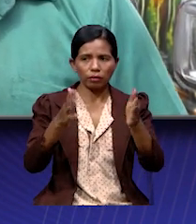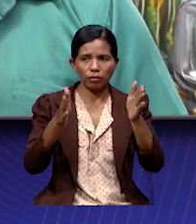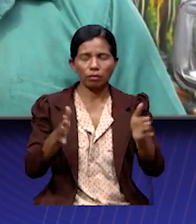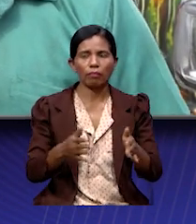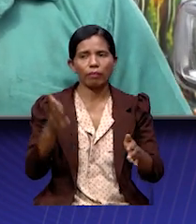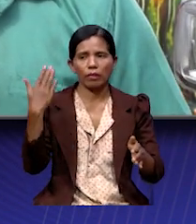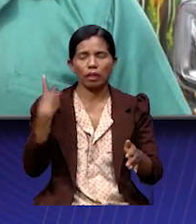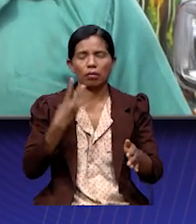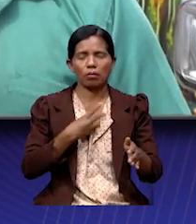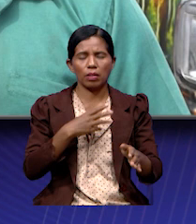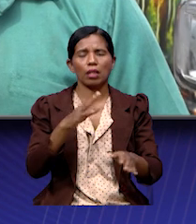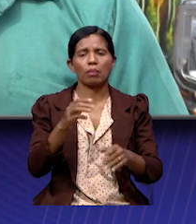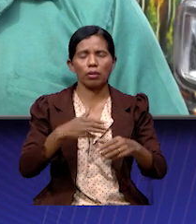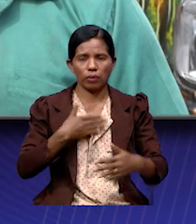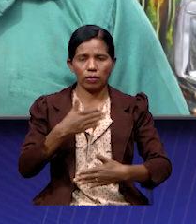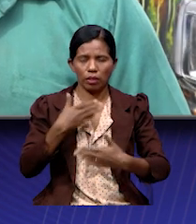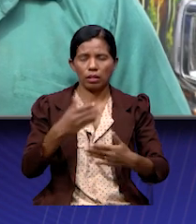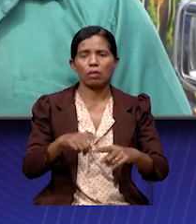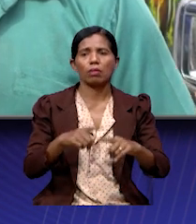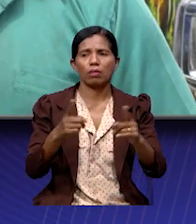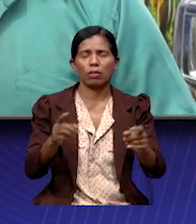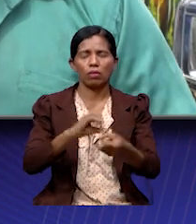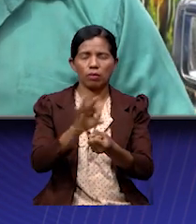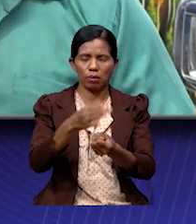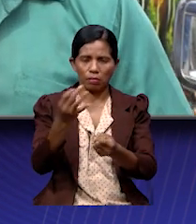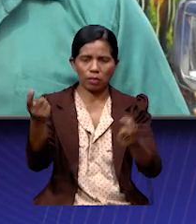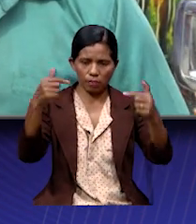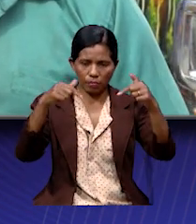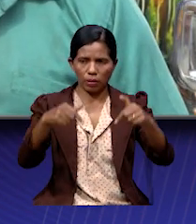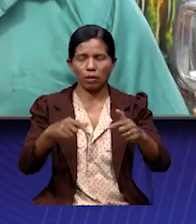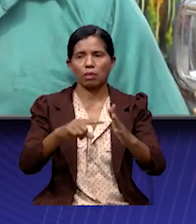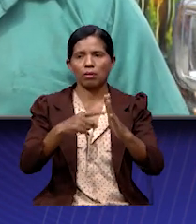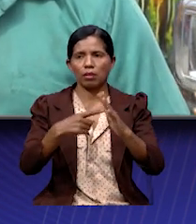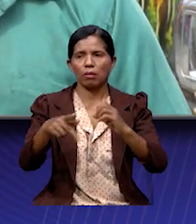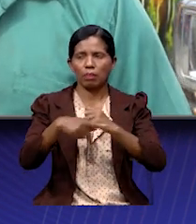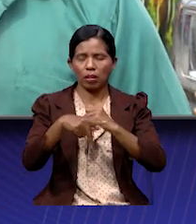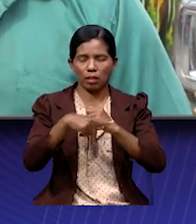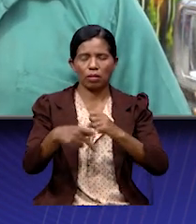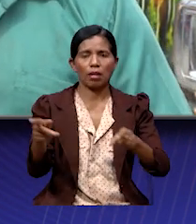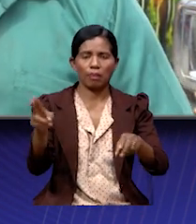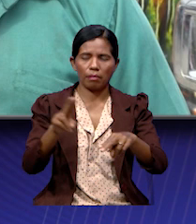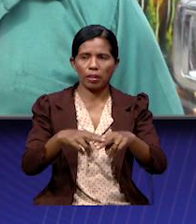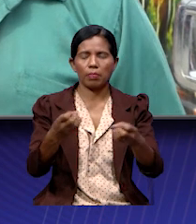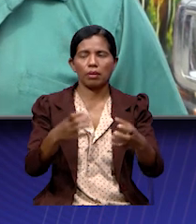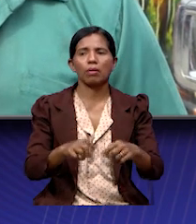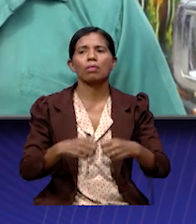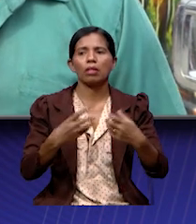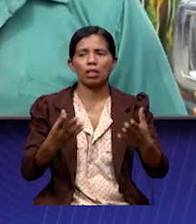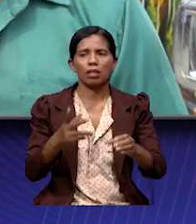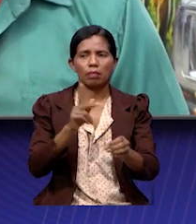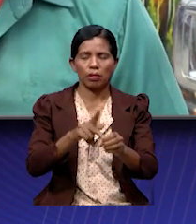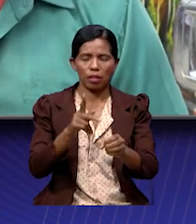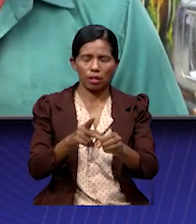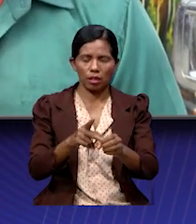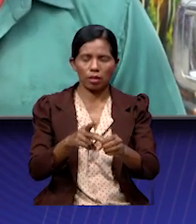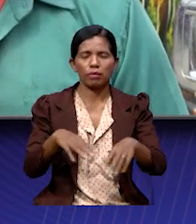uluk ne am lau normal mas nusama kobinik tamatia agora komesan seperti do amenta barbarak tandet mas nusama minan folin saina fatin